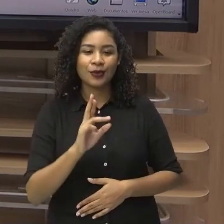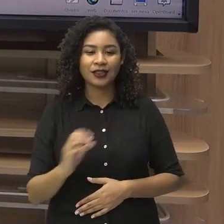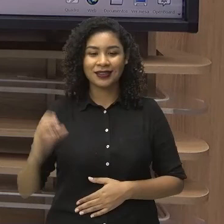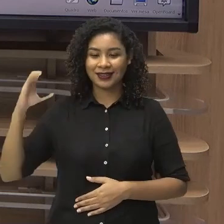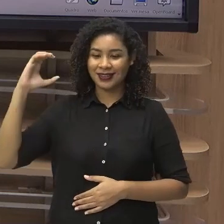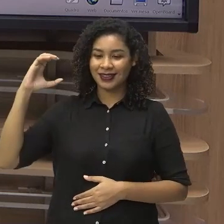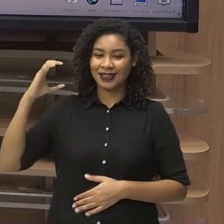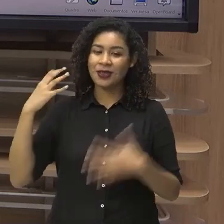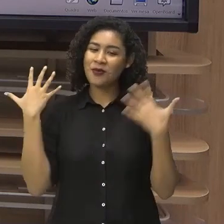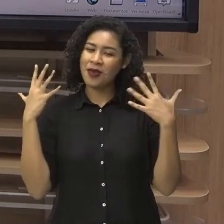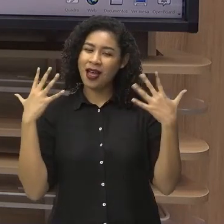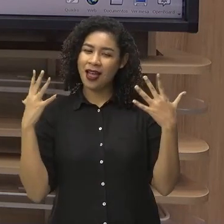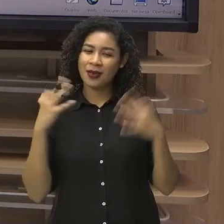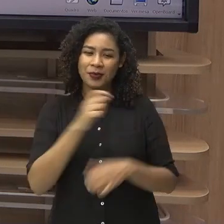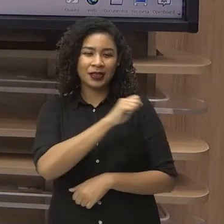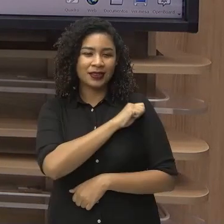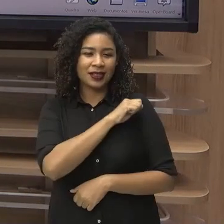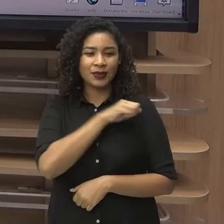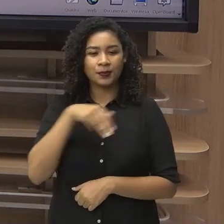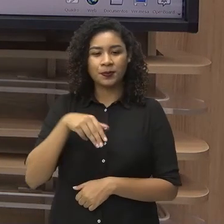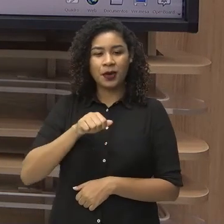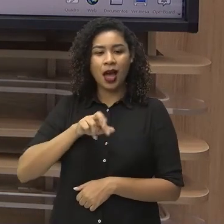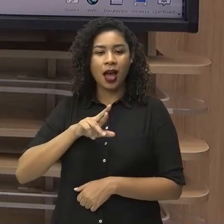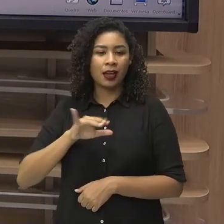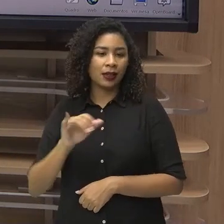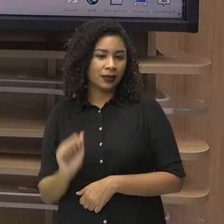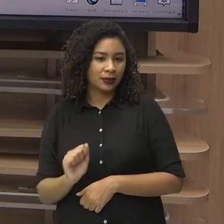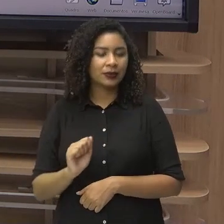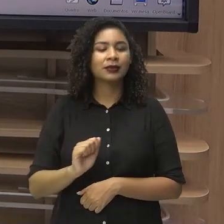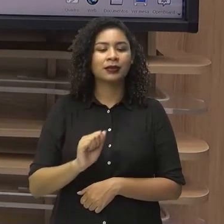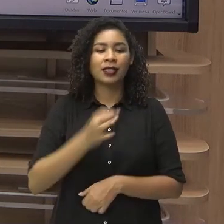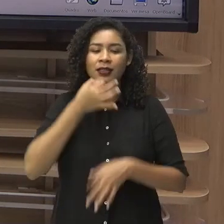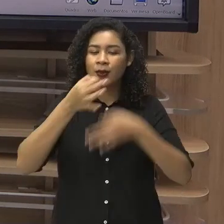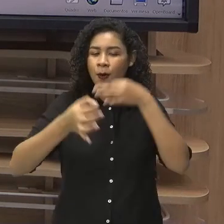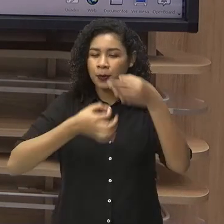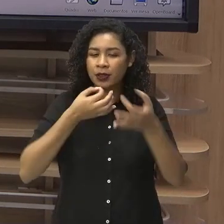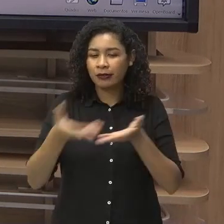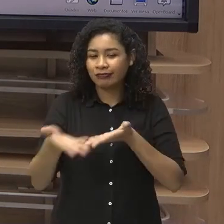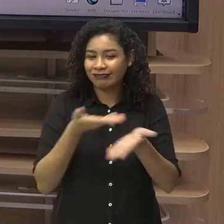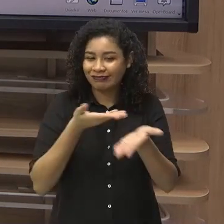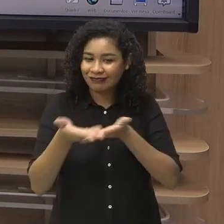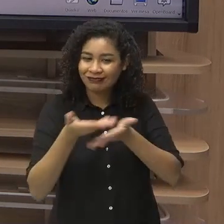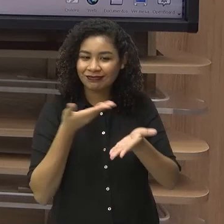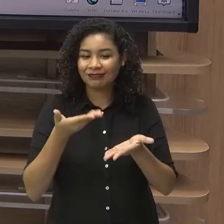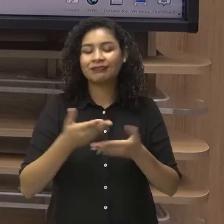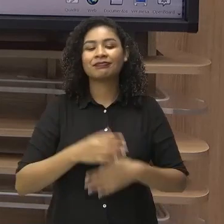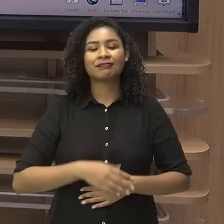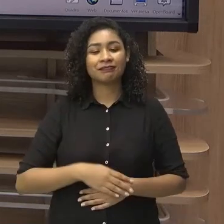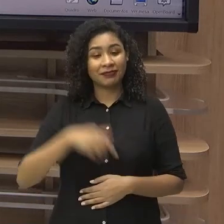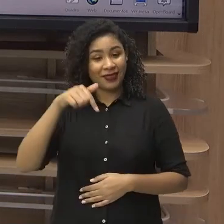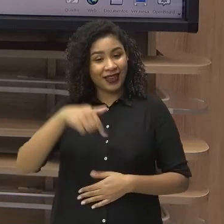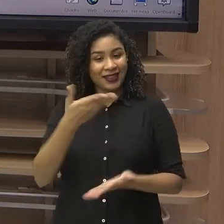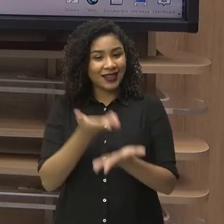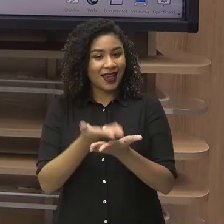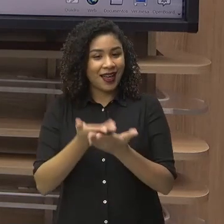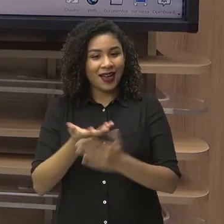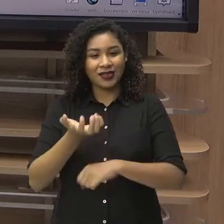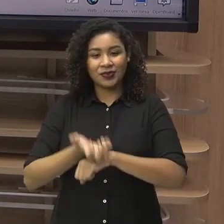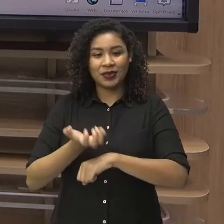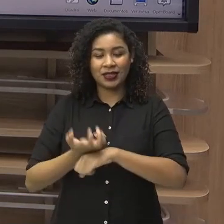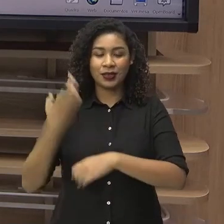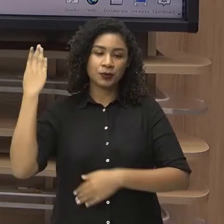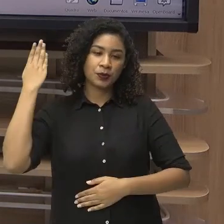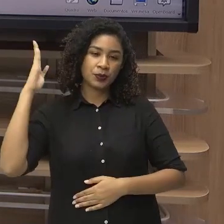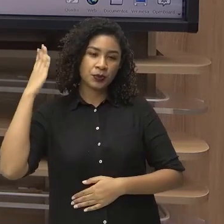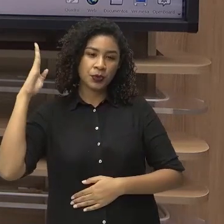certo? Parabéns aí à nossa aluna Maria Arruda, que compartilhou com a gente a sua resposta. E essa foi mais uma aula de biologia aí do